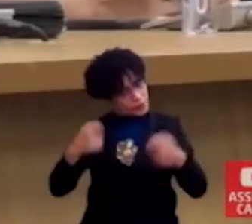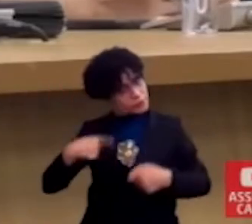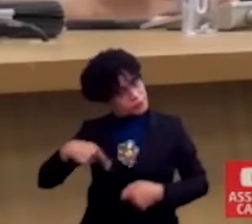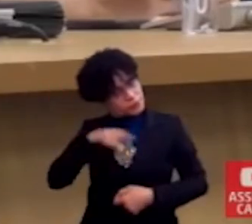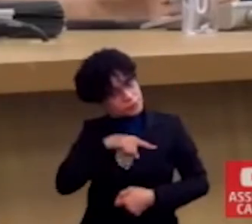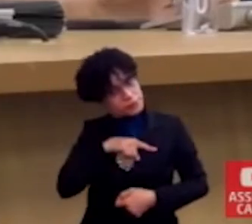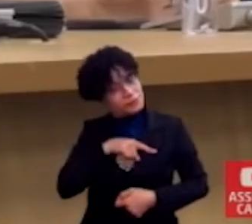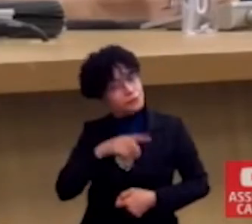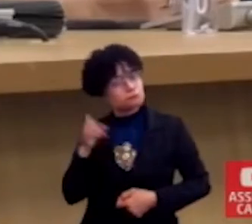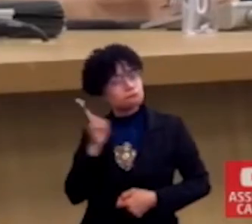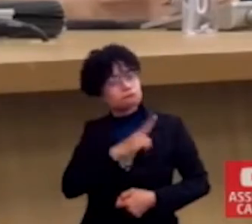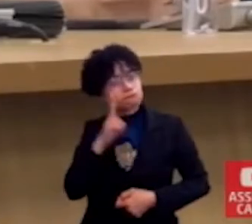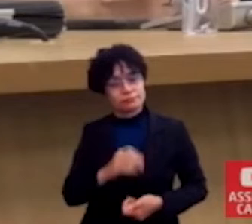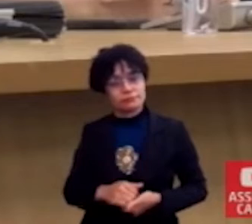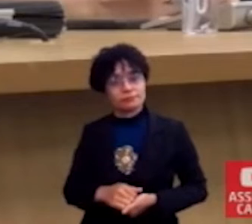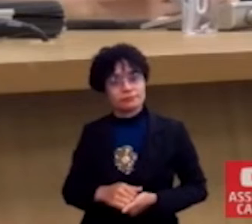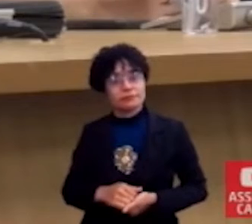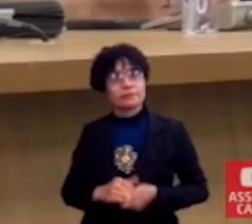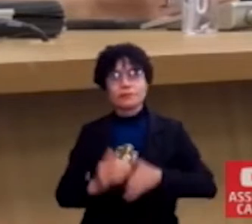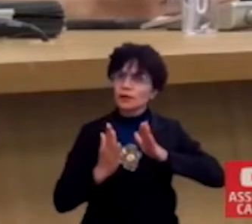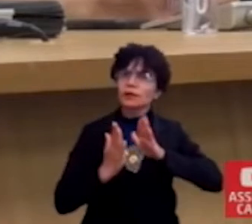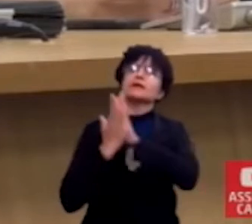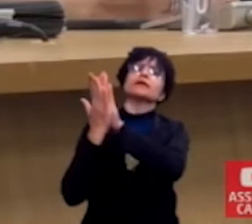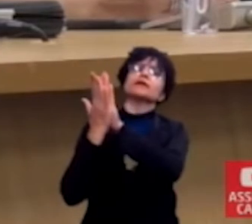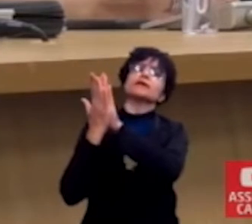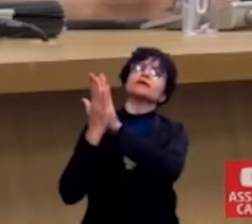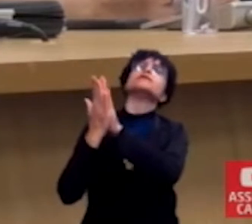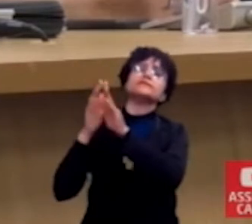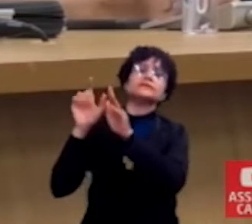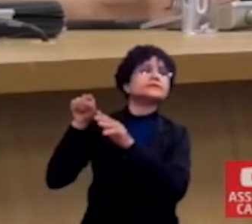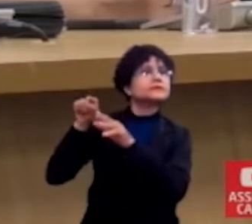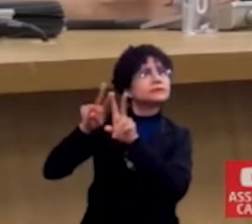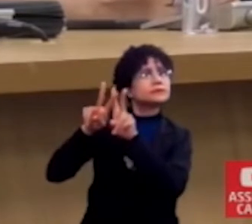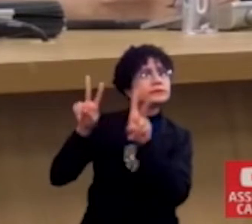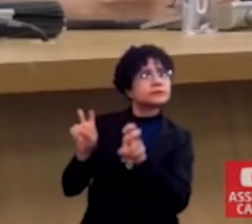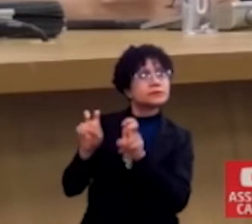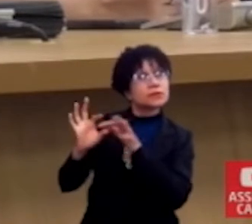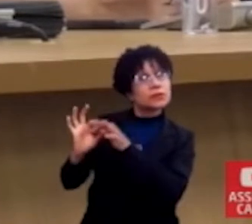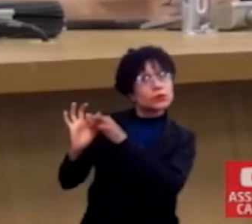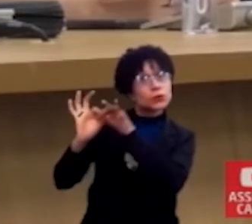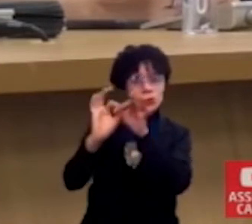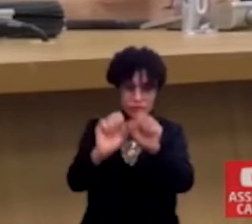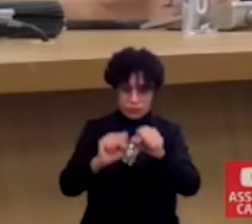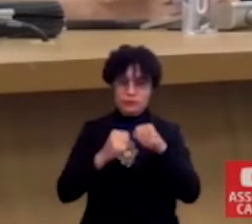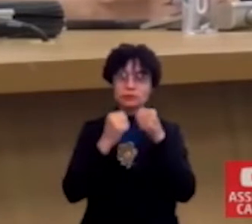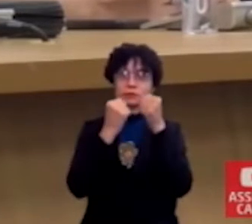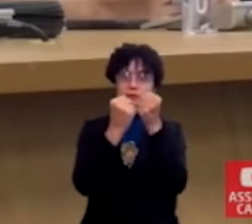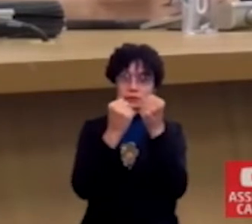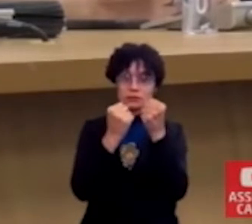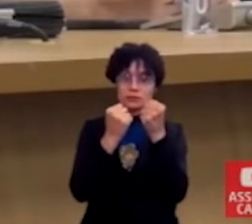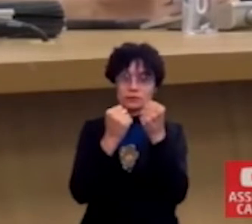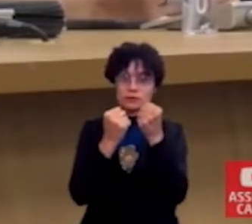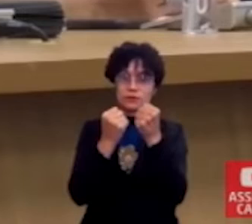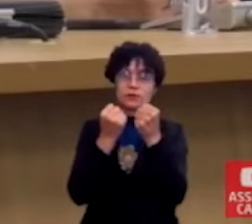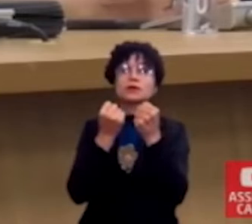precisamos, com urgência, enfrentarmos essa situação e unirmos forças, porque as